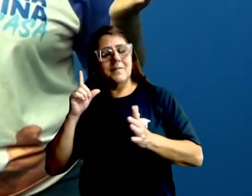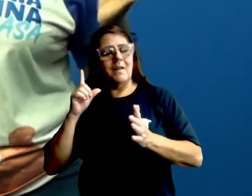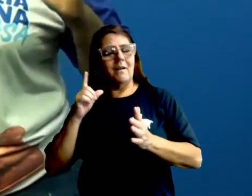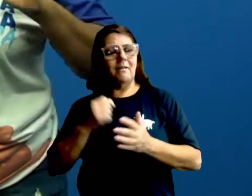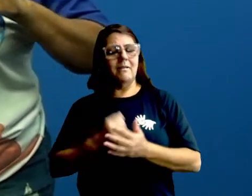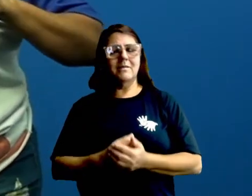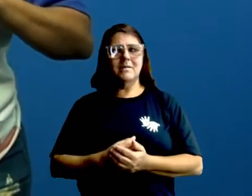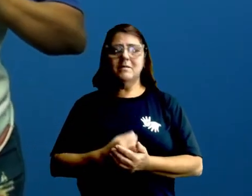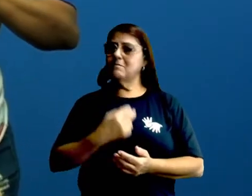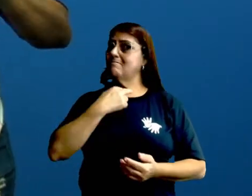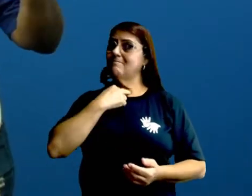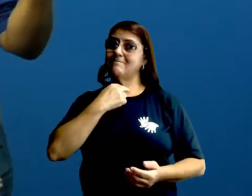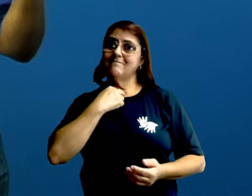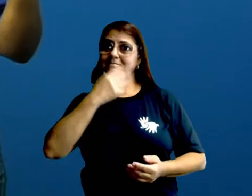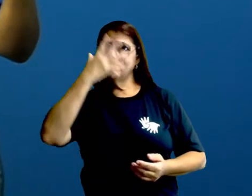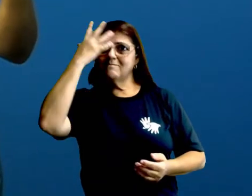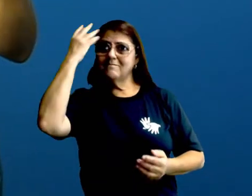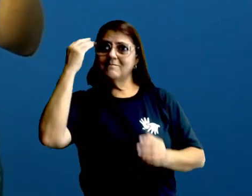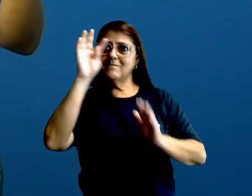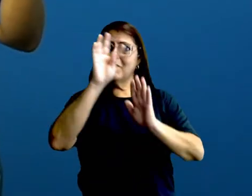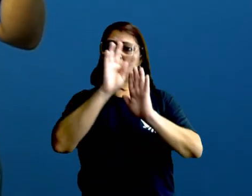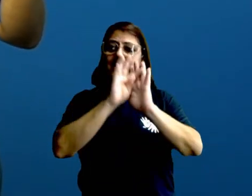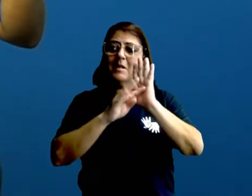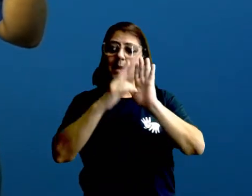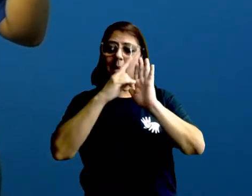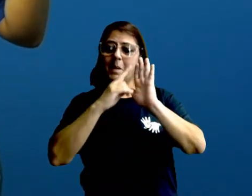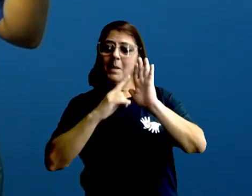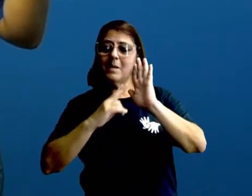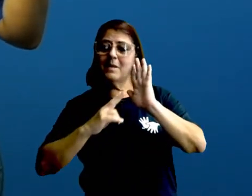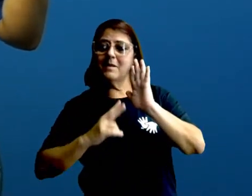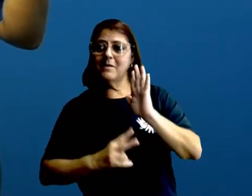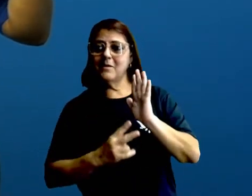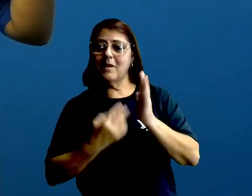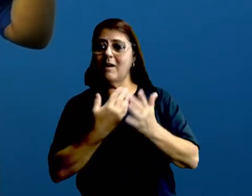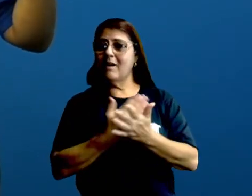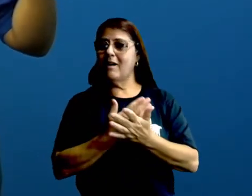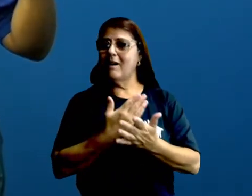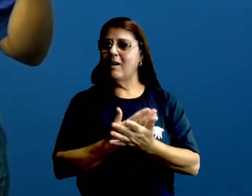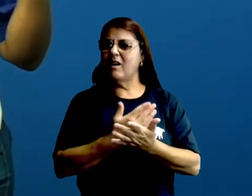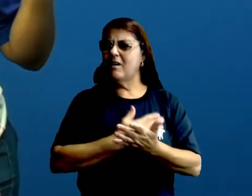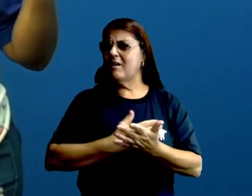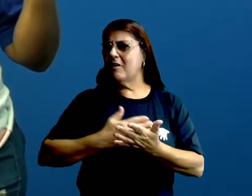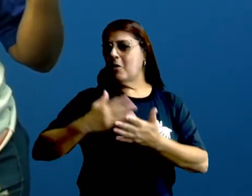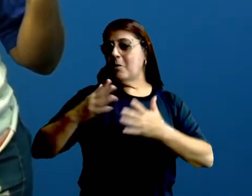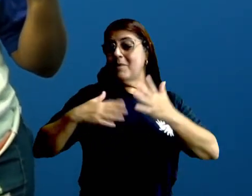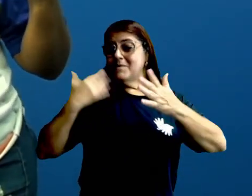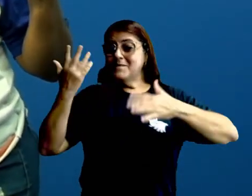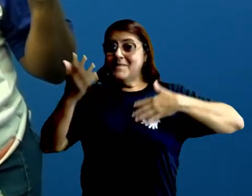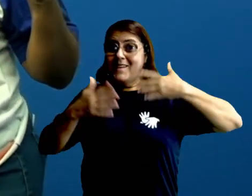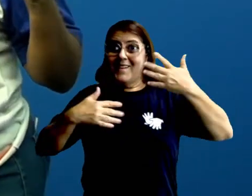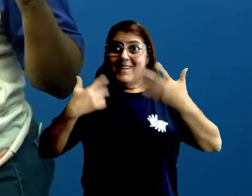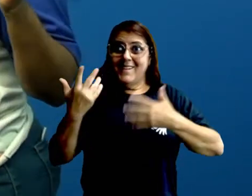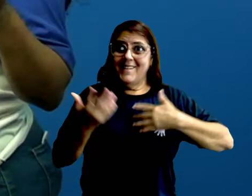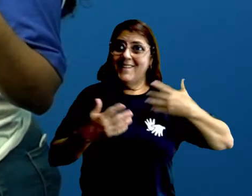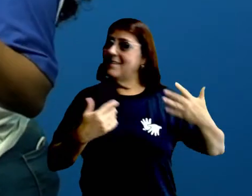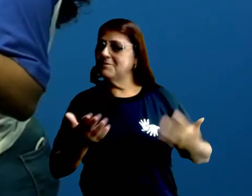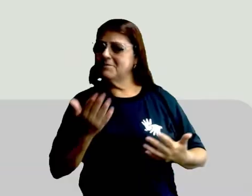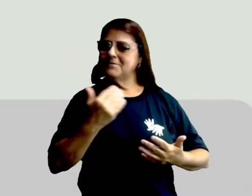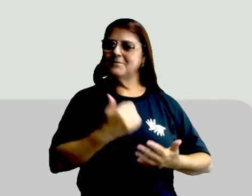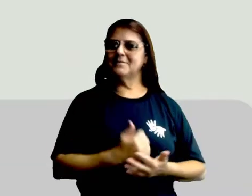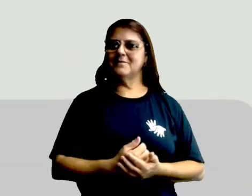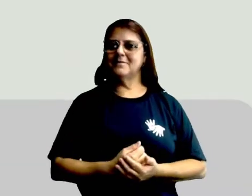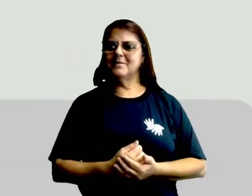podemos esquecer da nossa leitura de leite, porque a aula já fica mais alegre, né? Vamos lá.